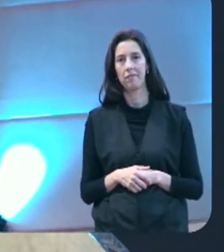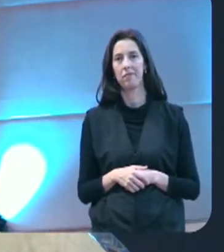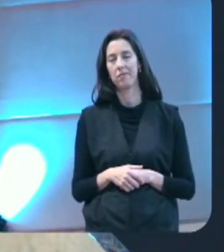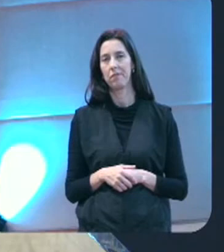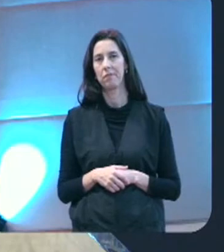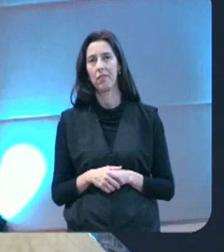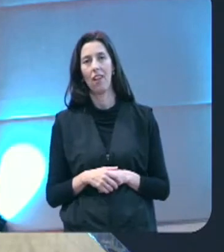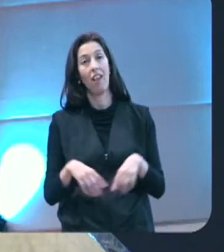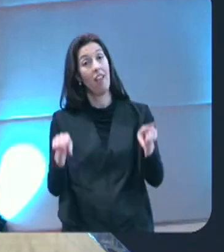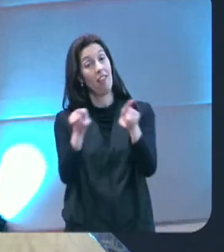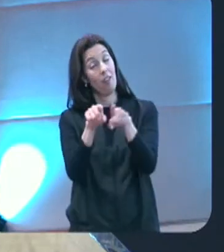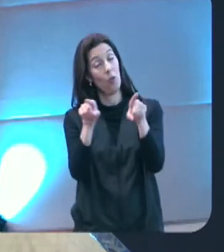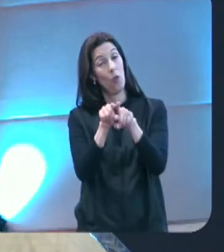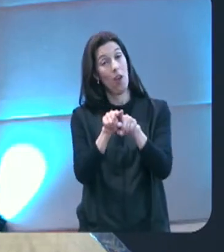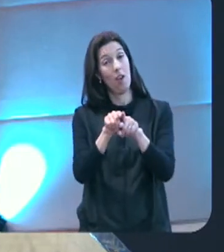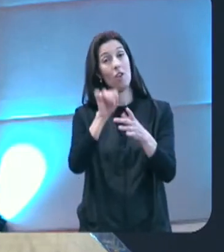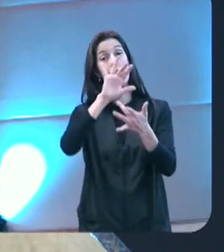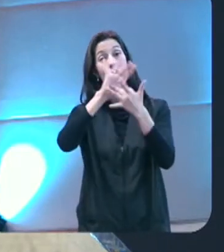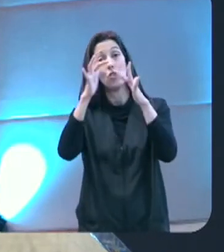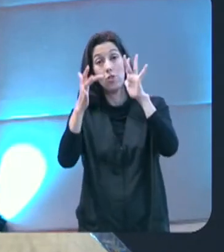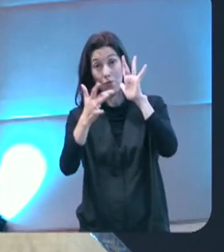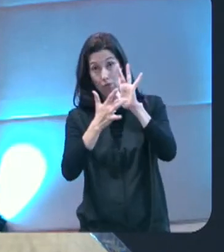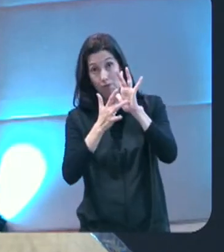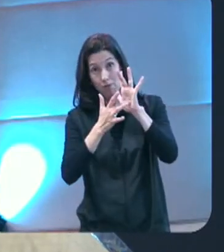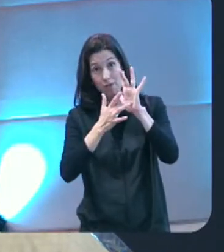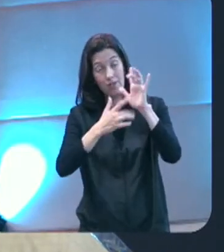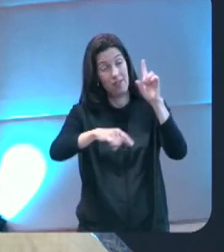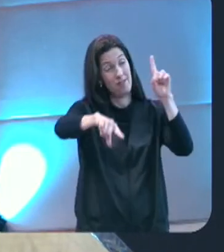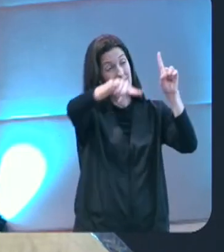nós. Ele deu-nos o melhor